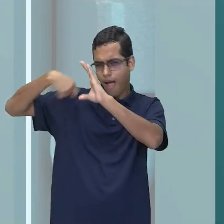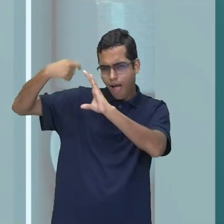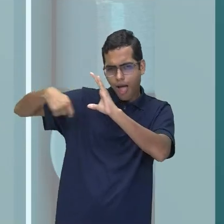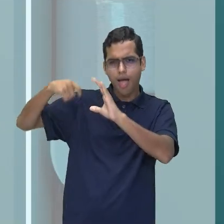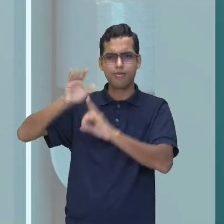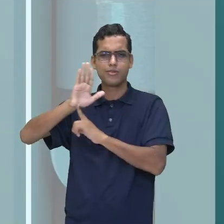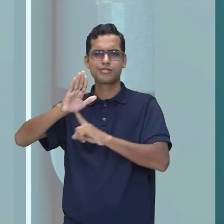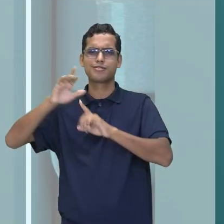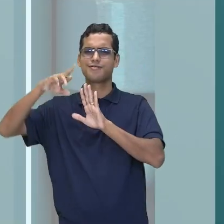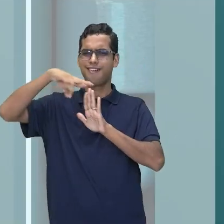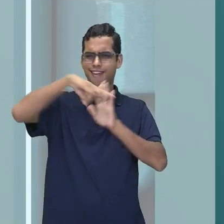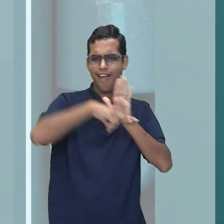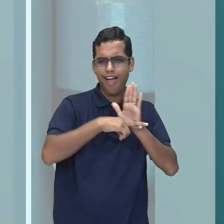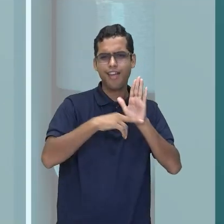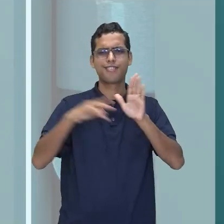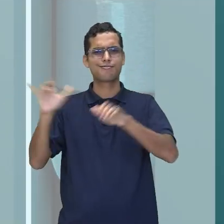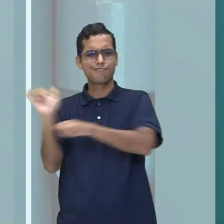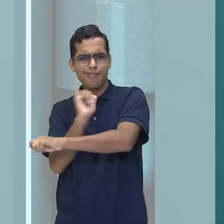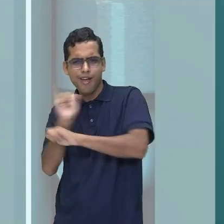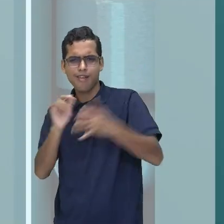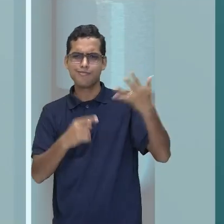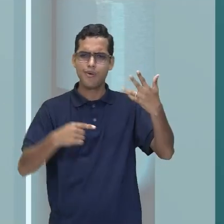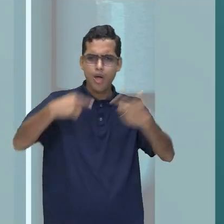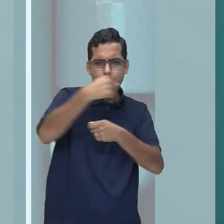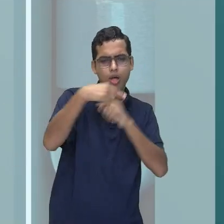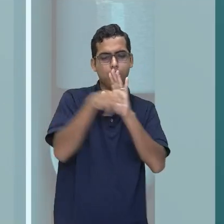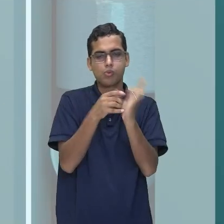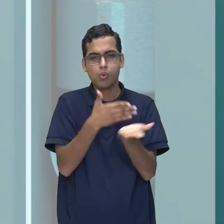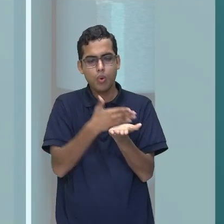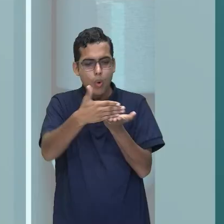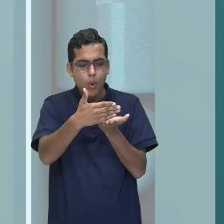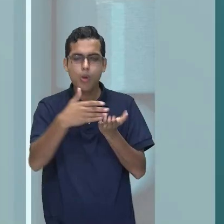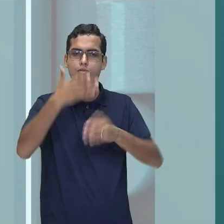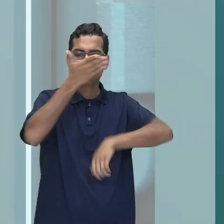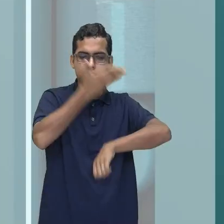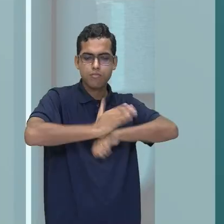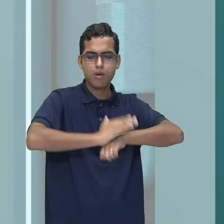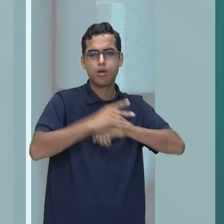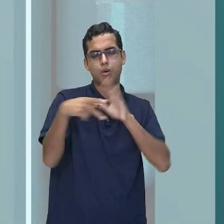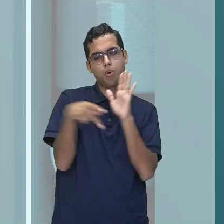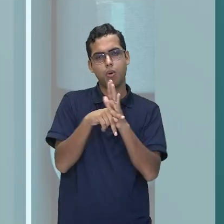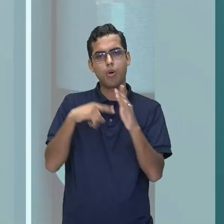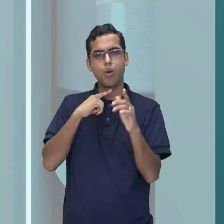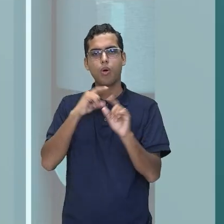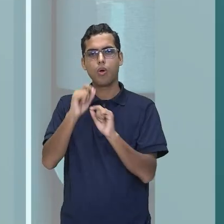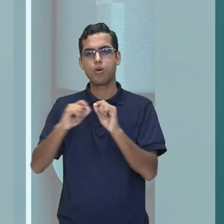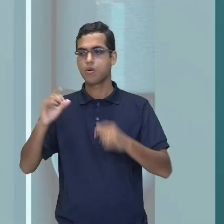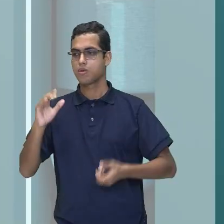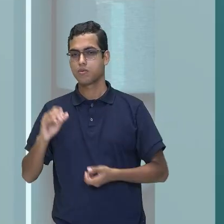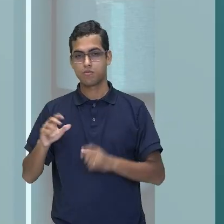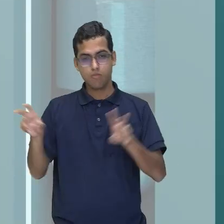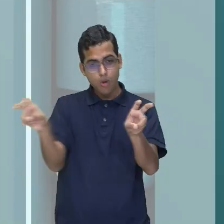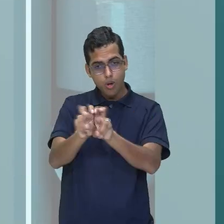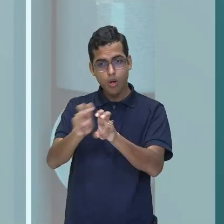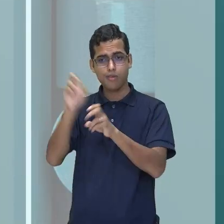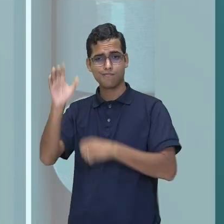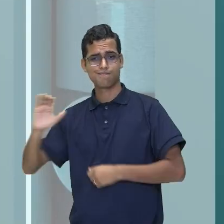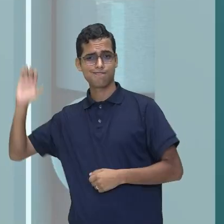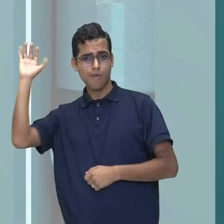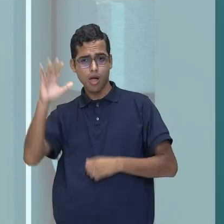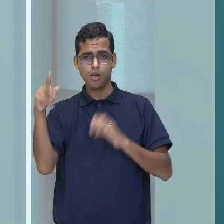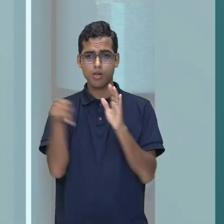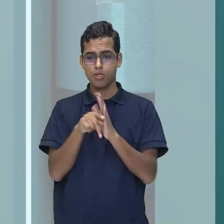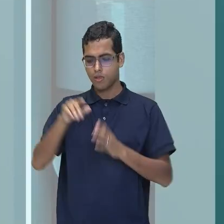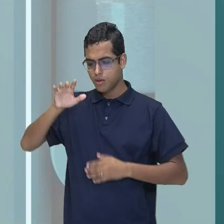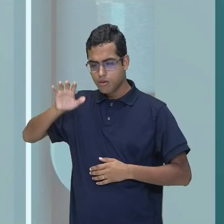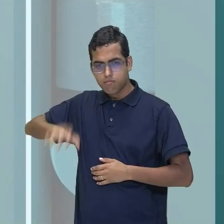e táticas e exercícios de iniciação para o handball, para os fundamentos do handebol, como você quicar a bola,